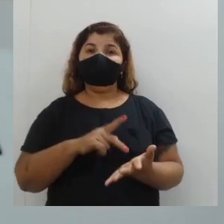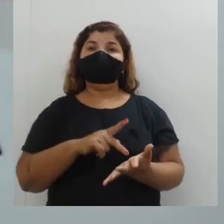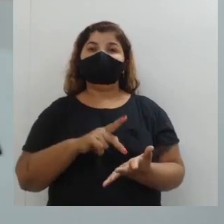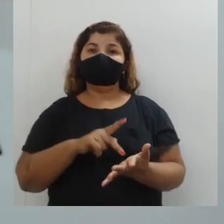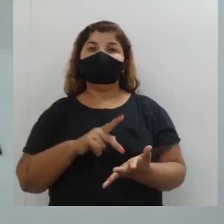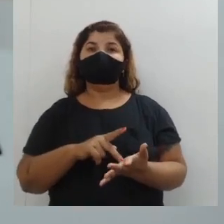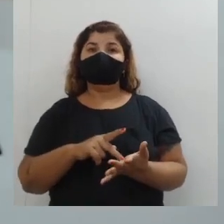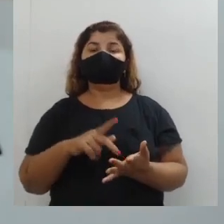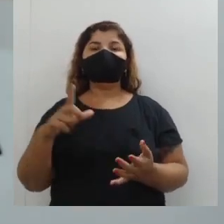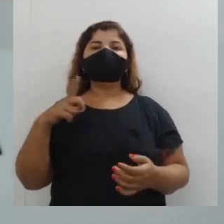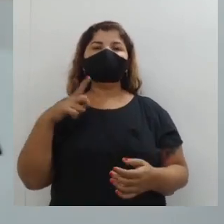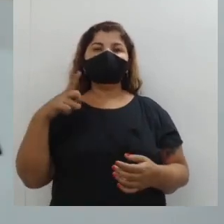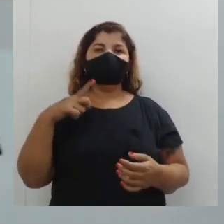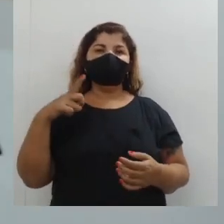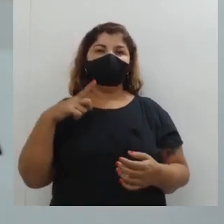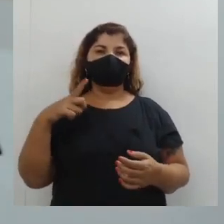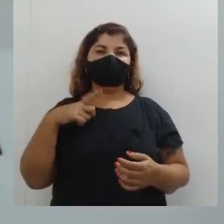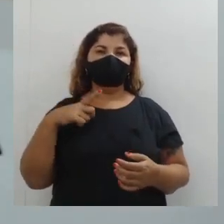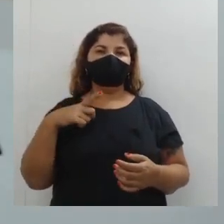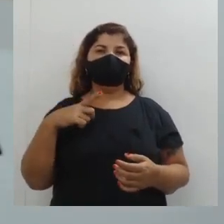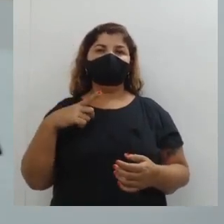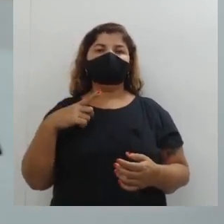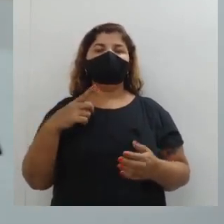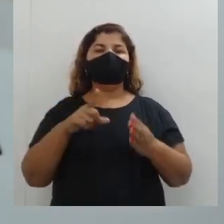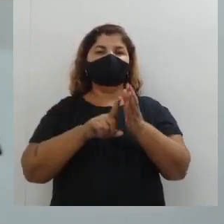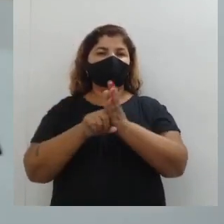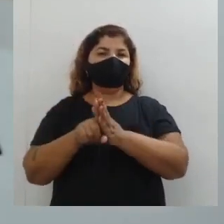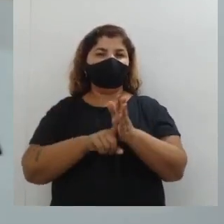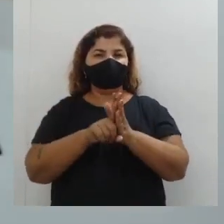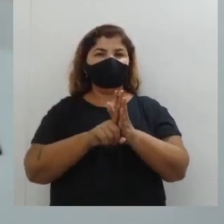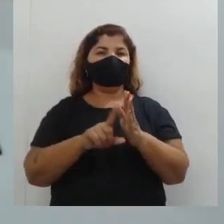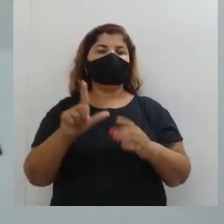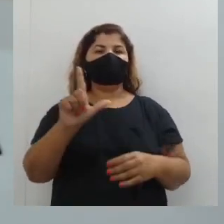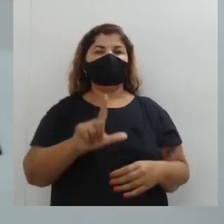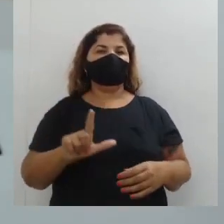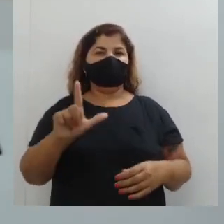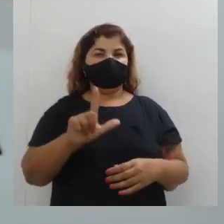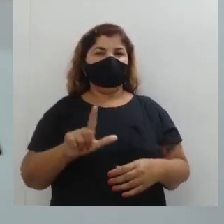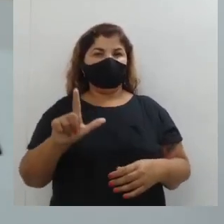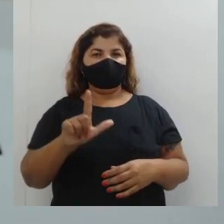o que nós temos nos estudos literários,